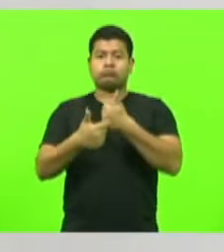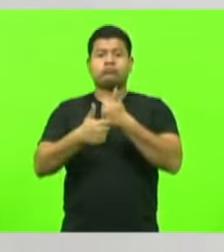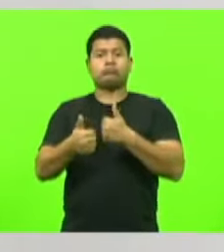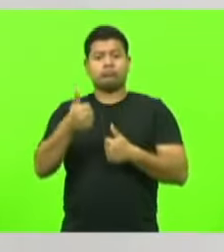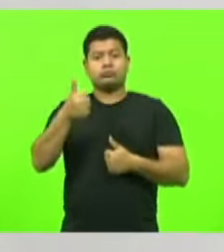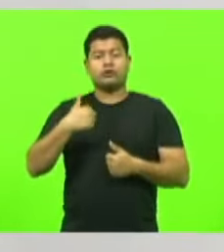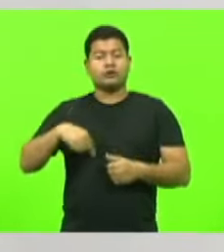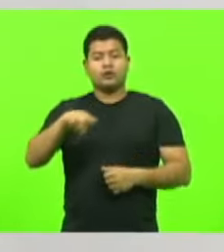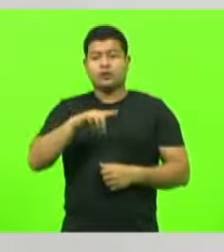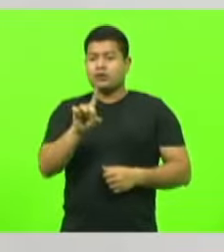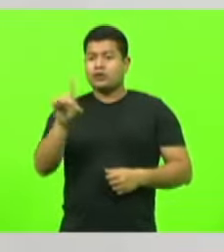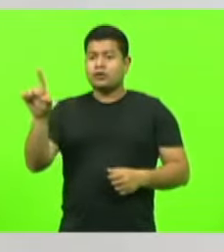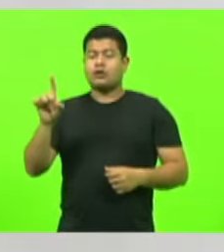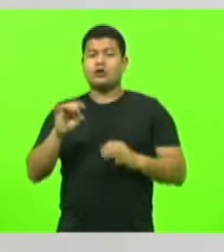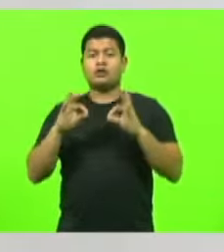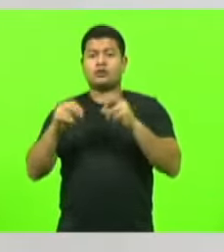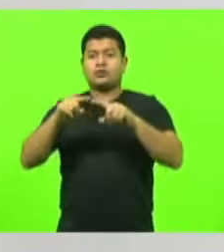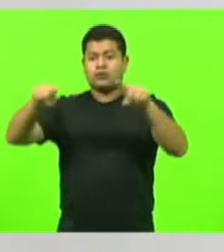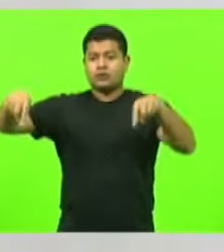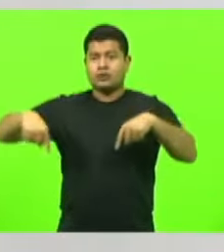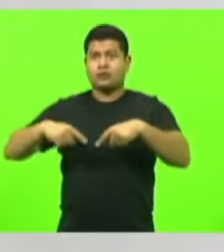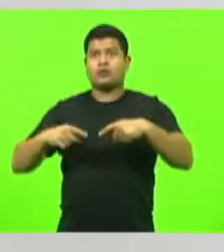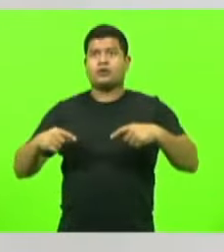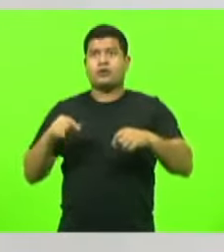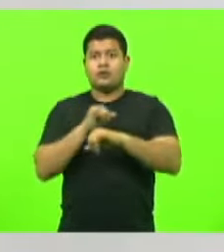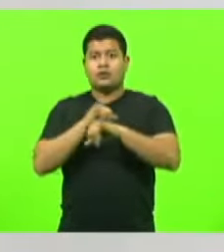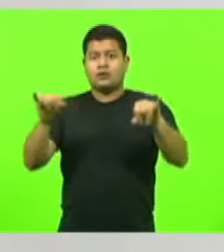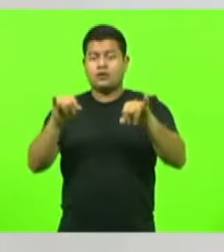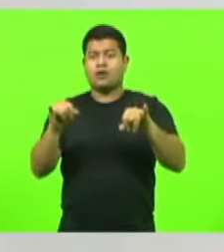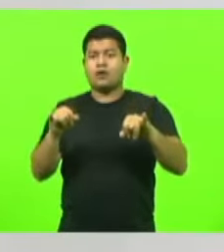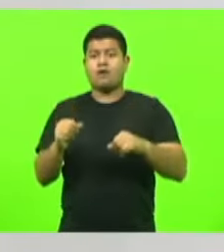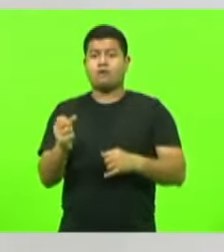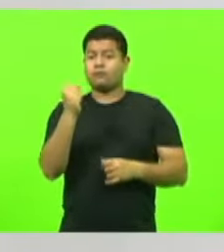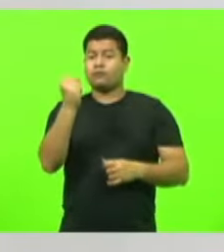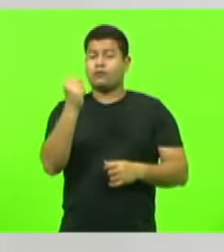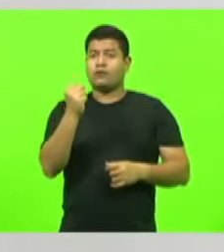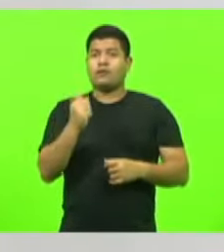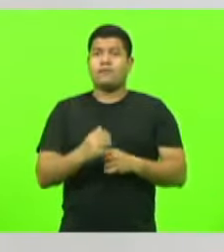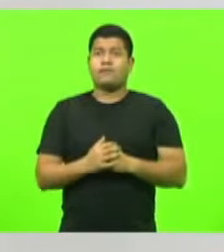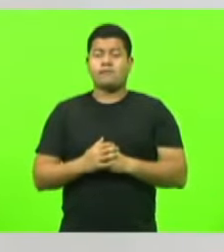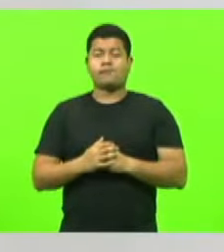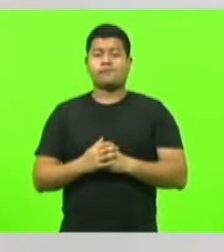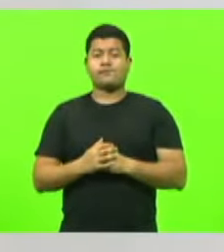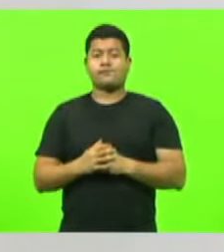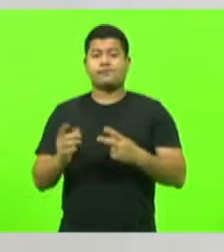direita em todo o território nacional. Mandamos um recado muito forte em relação a isso.